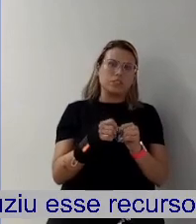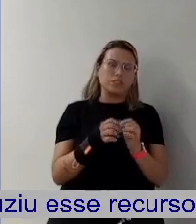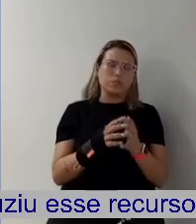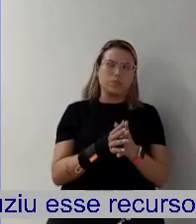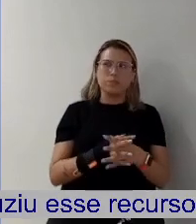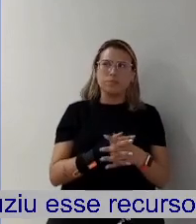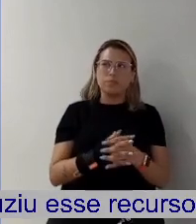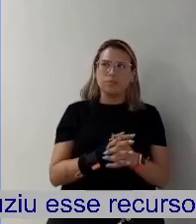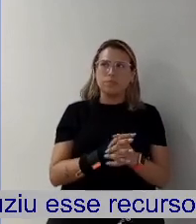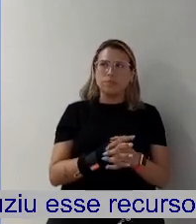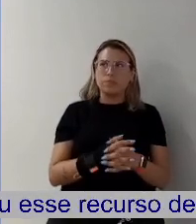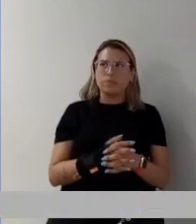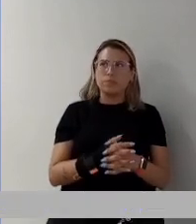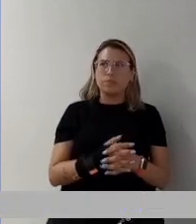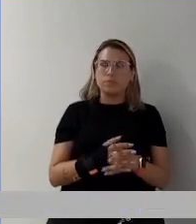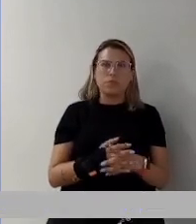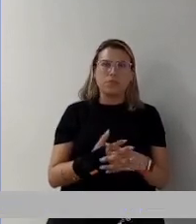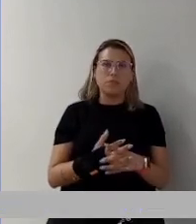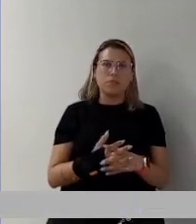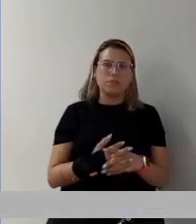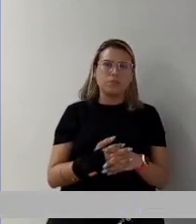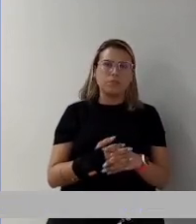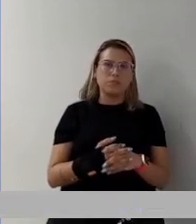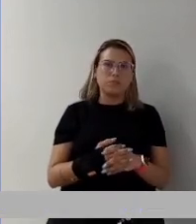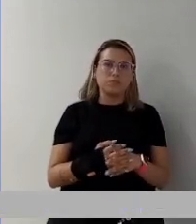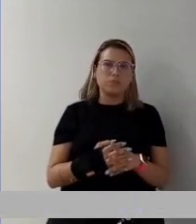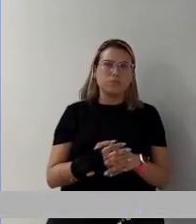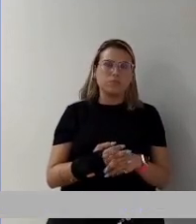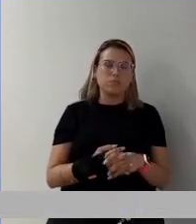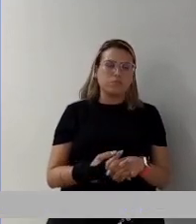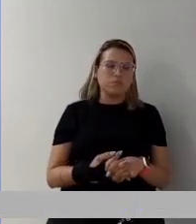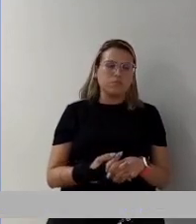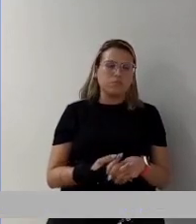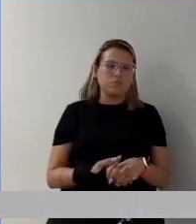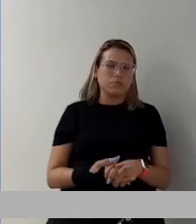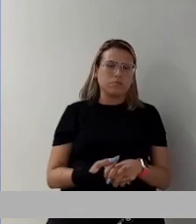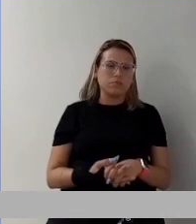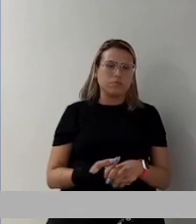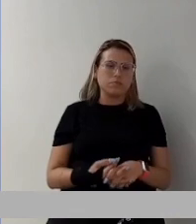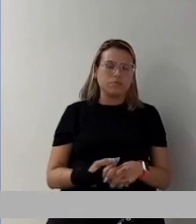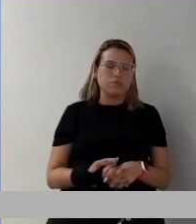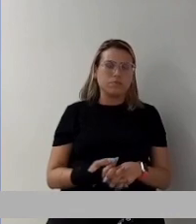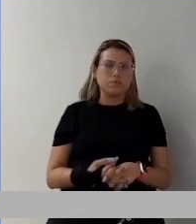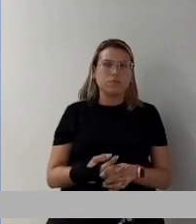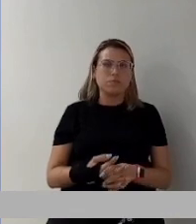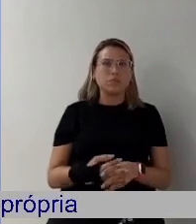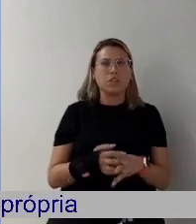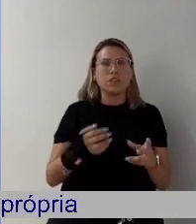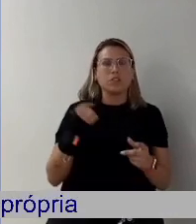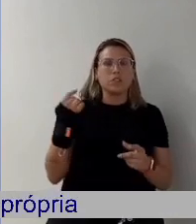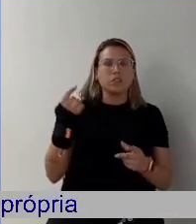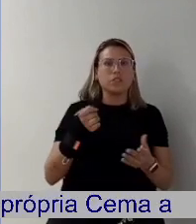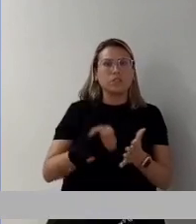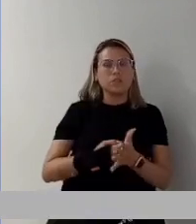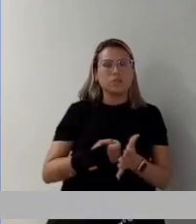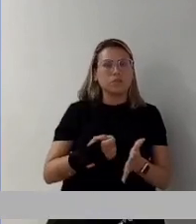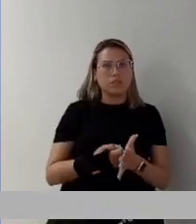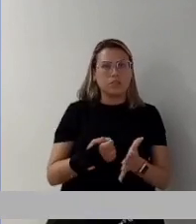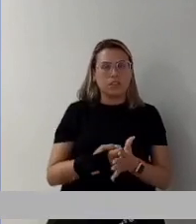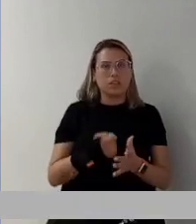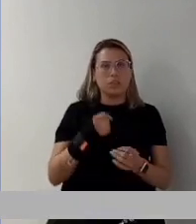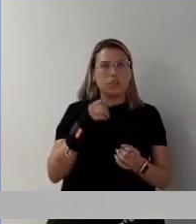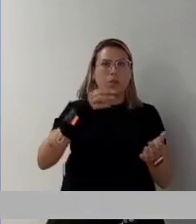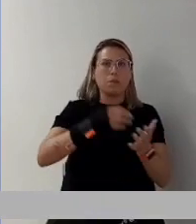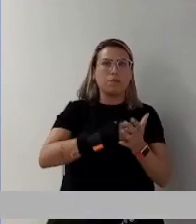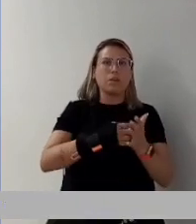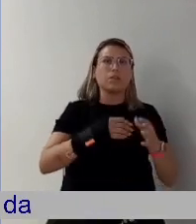de antemão a gente foi eh quase obrigado pela própria sema a comprar um terreno no distrito do